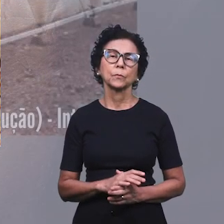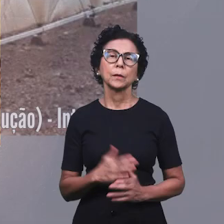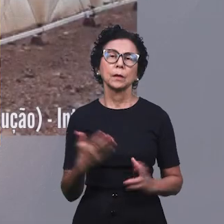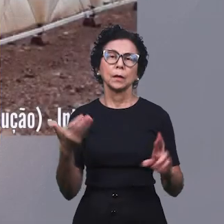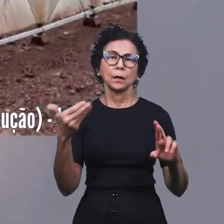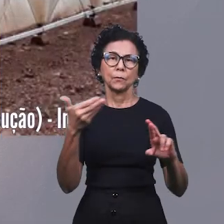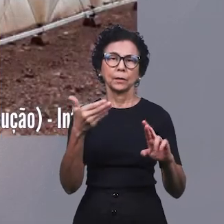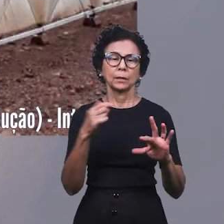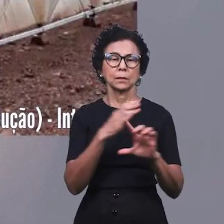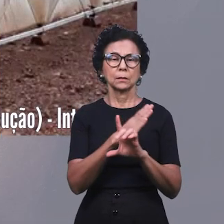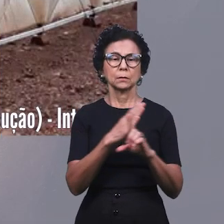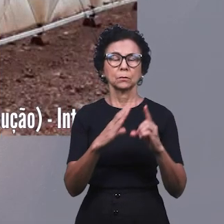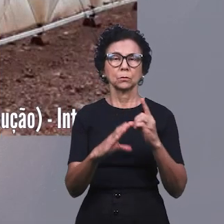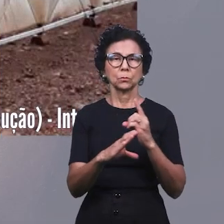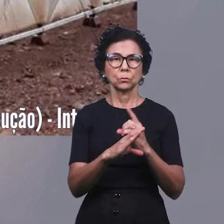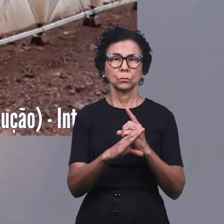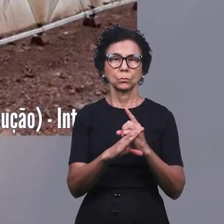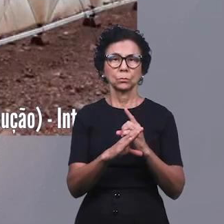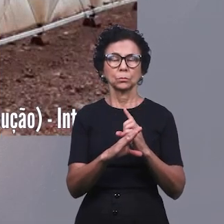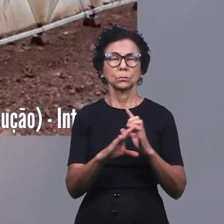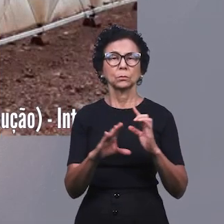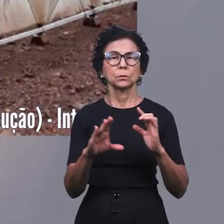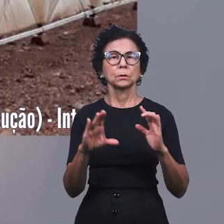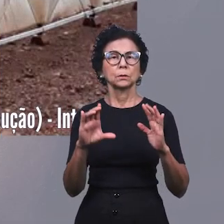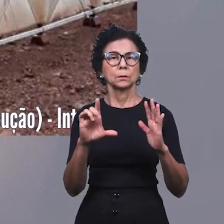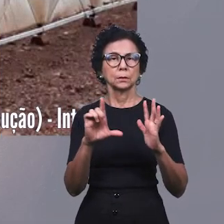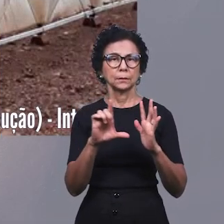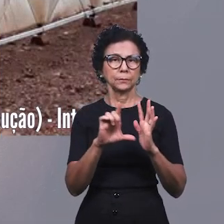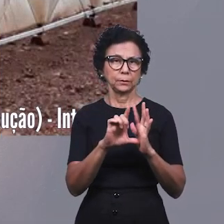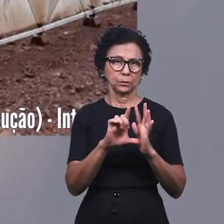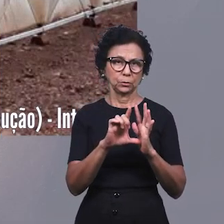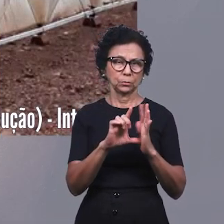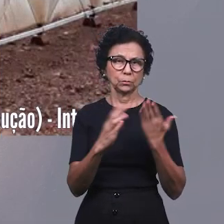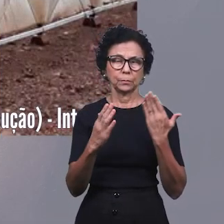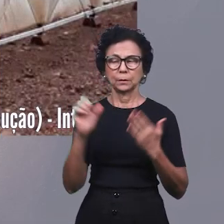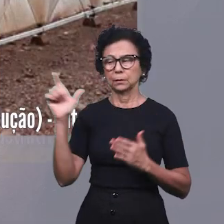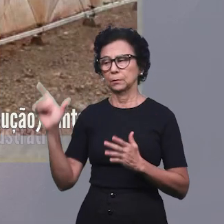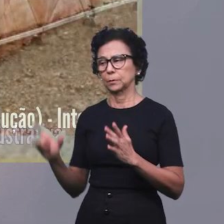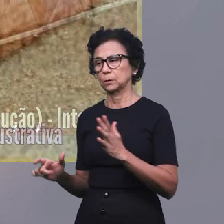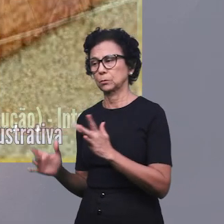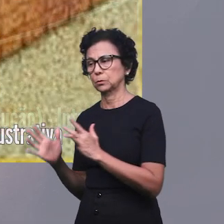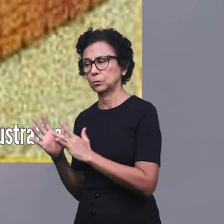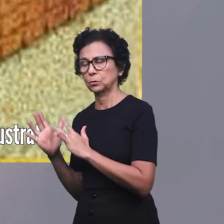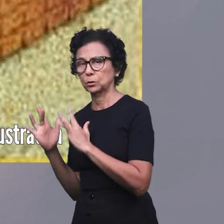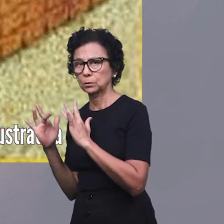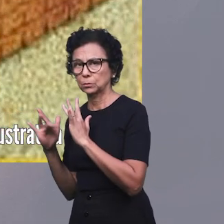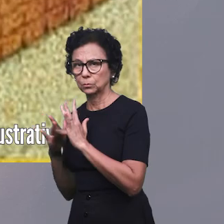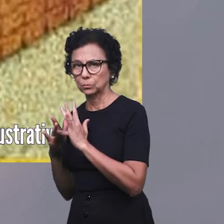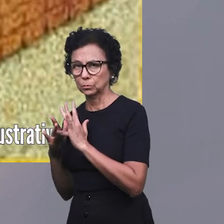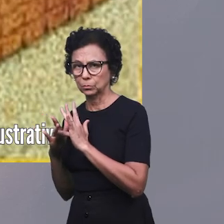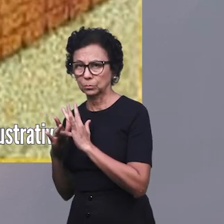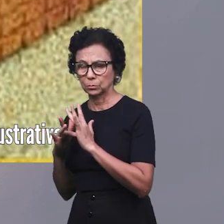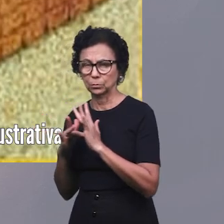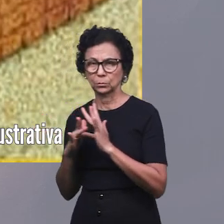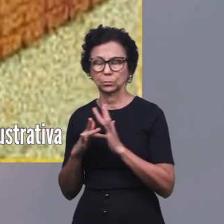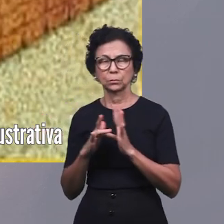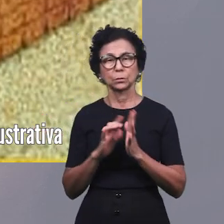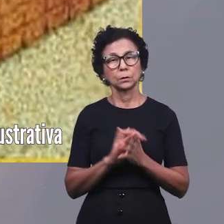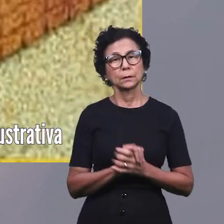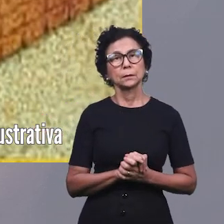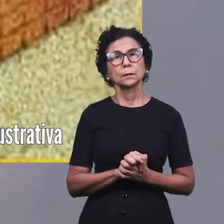que se cumpre na pessoa do Senhor Jesus, ou em nome de Jesus, que se cumpre em nosso